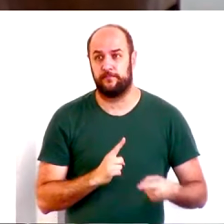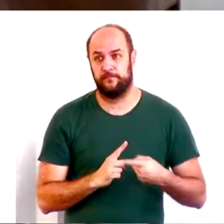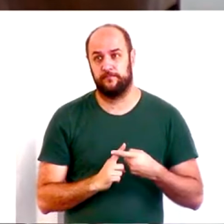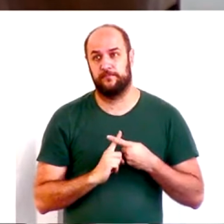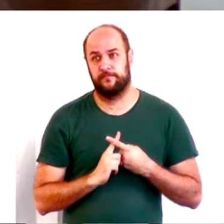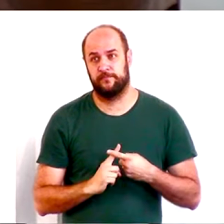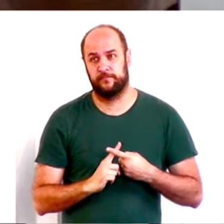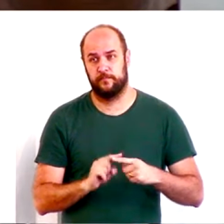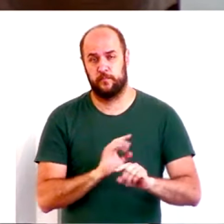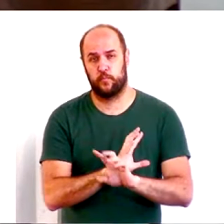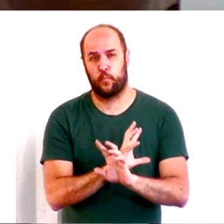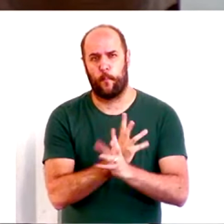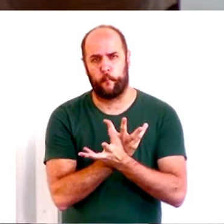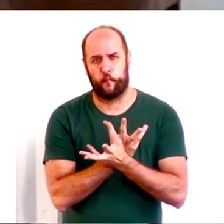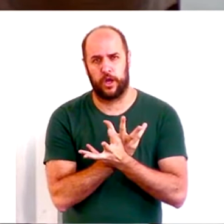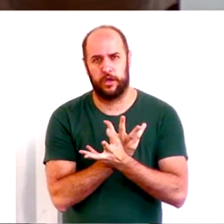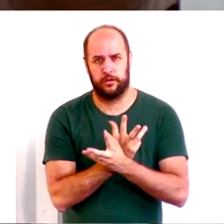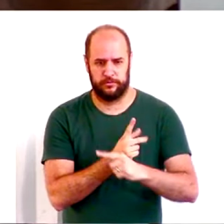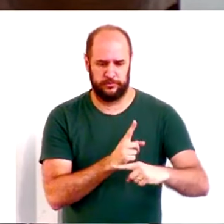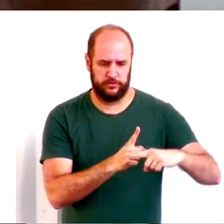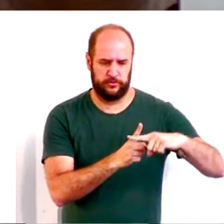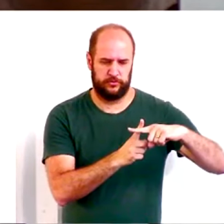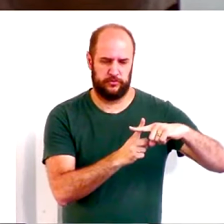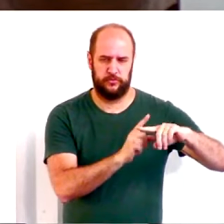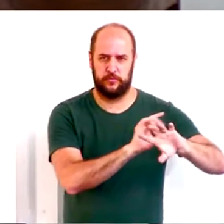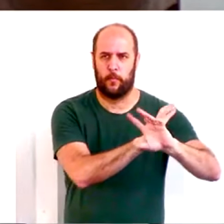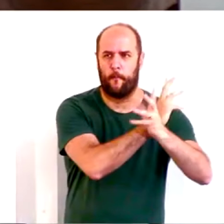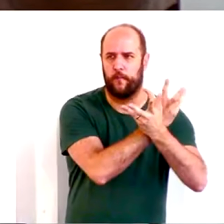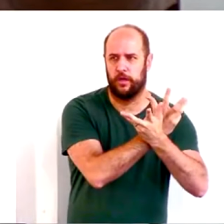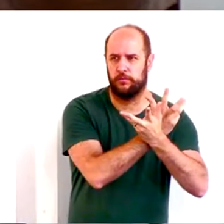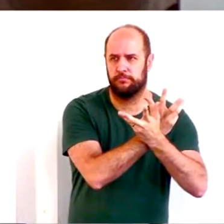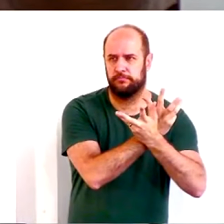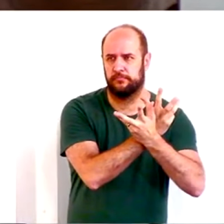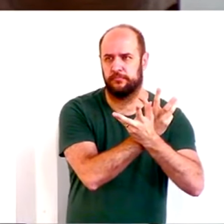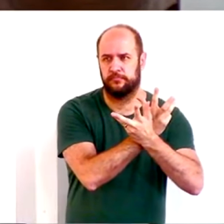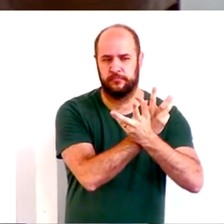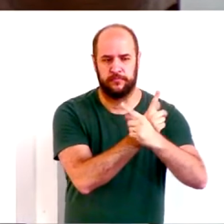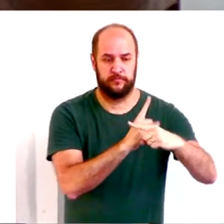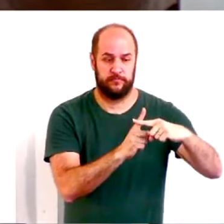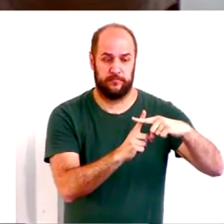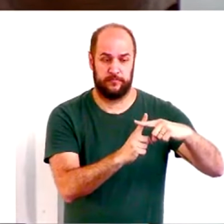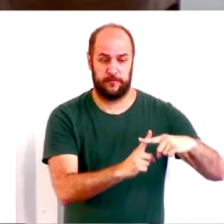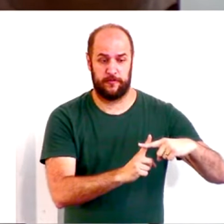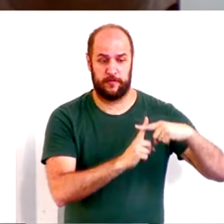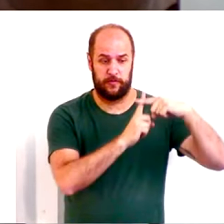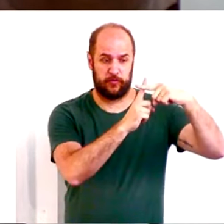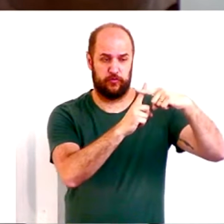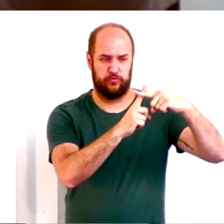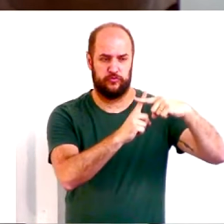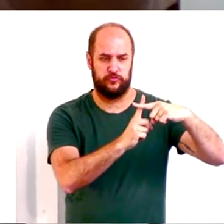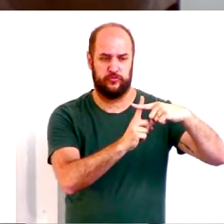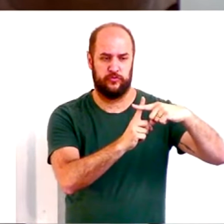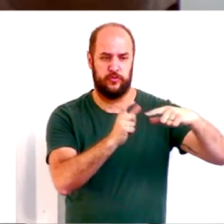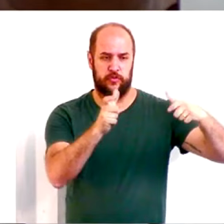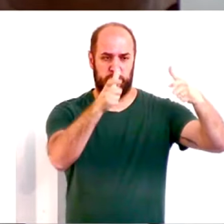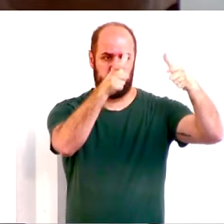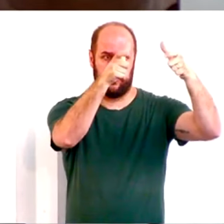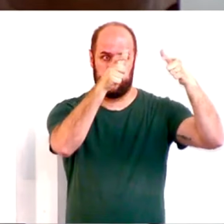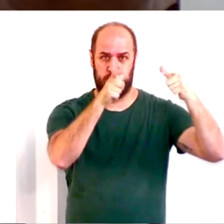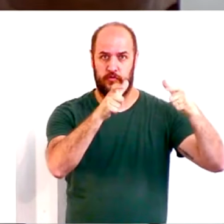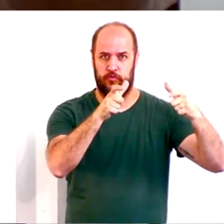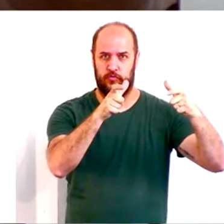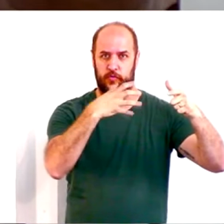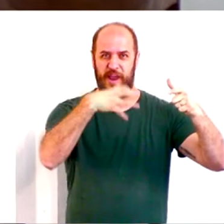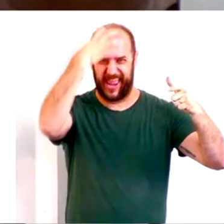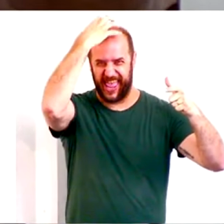vazia a cruz vazia e em cima da Cruz uma coroa uma coroa de